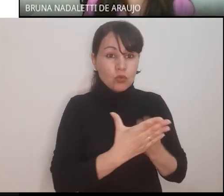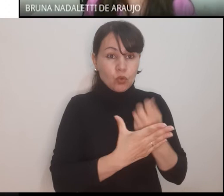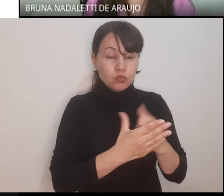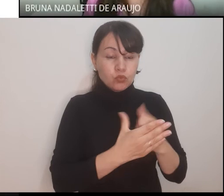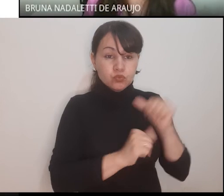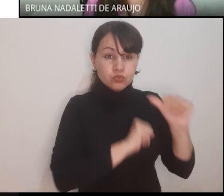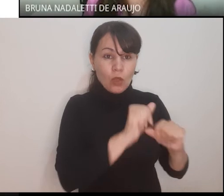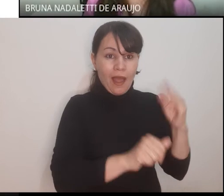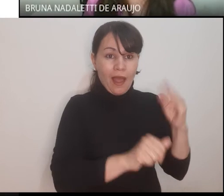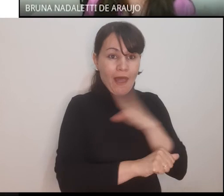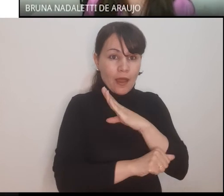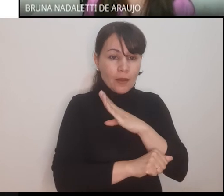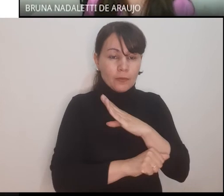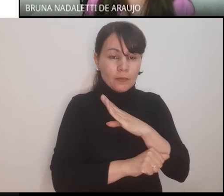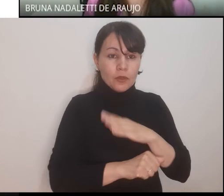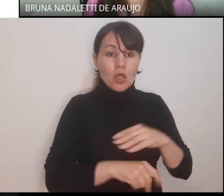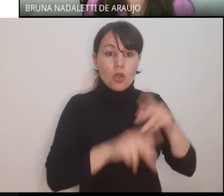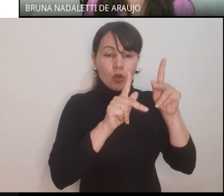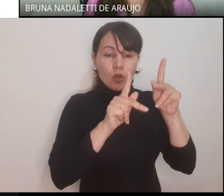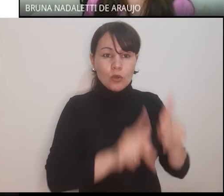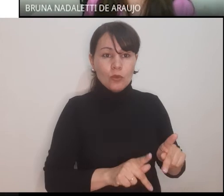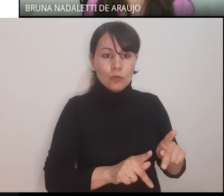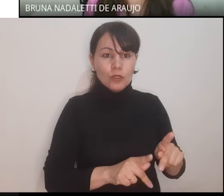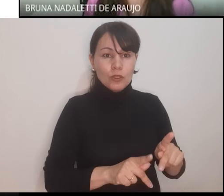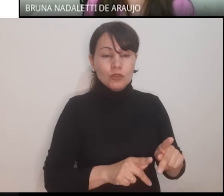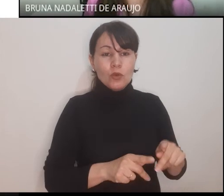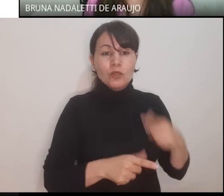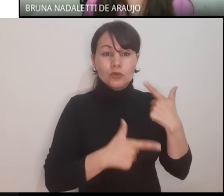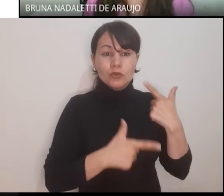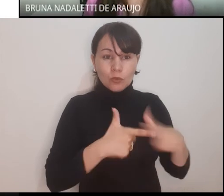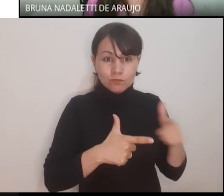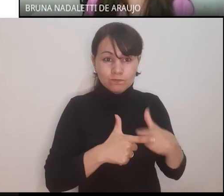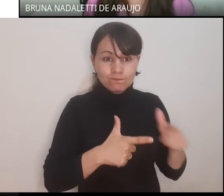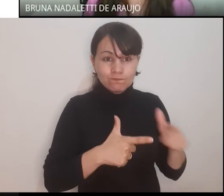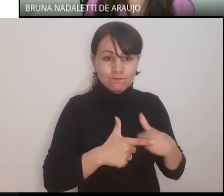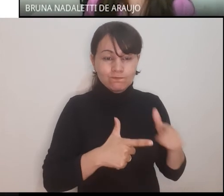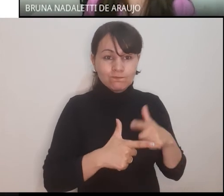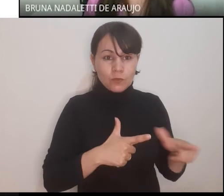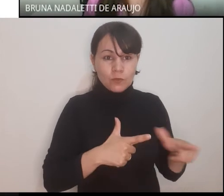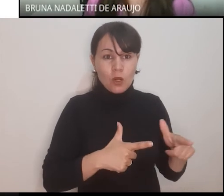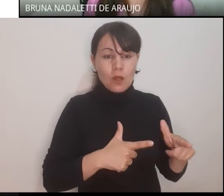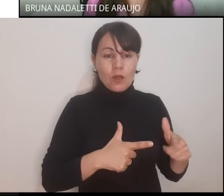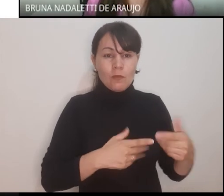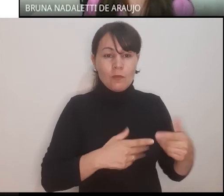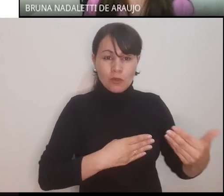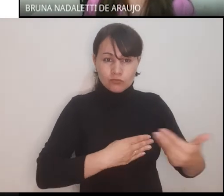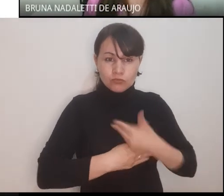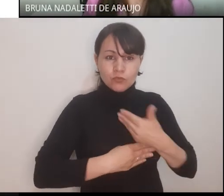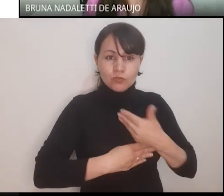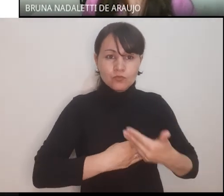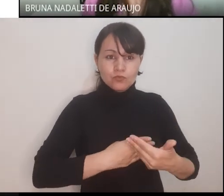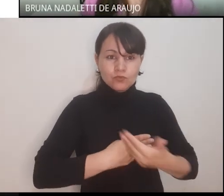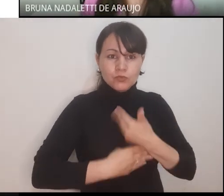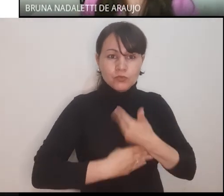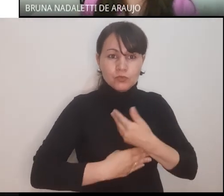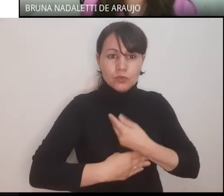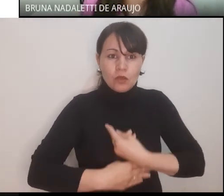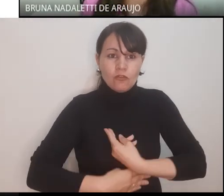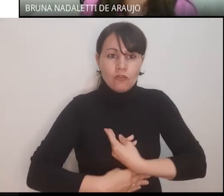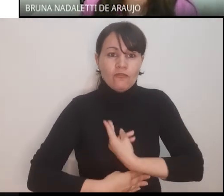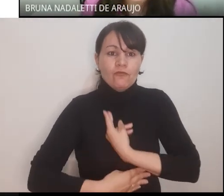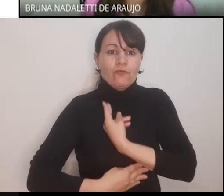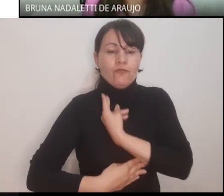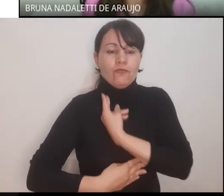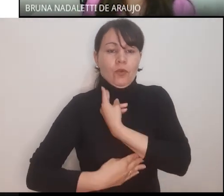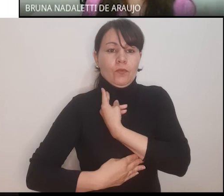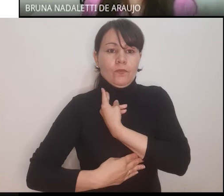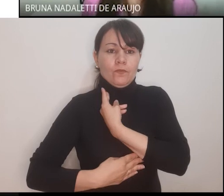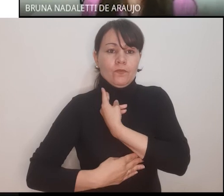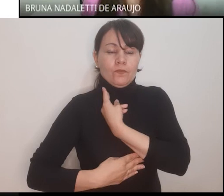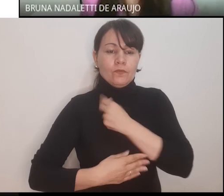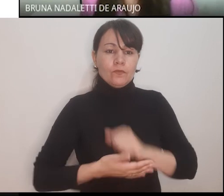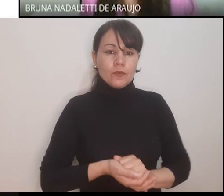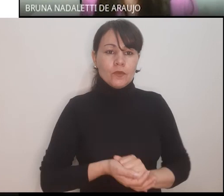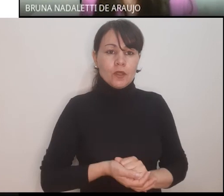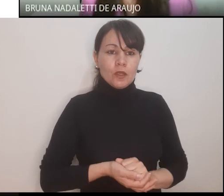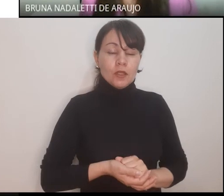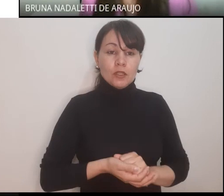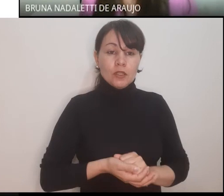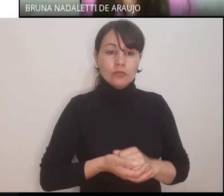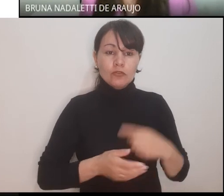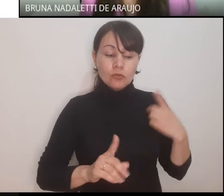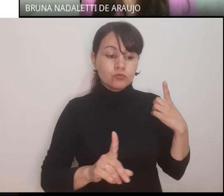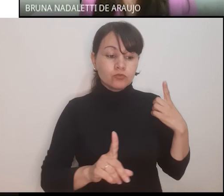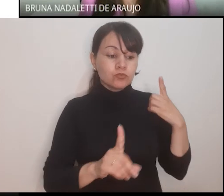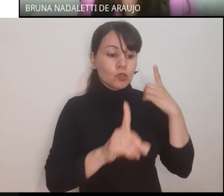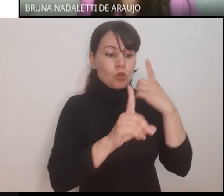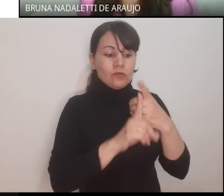ou ainda em pacientes dialíticos com problema em seu acesso definitivo. Então, o catéter de Schillen nós vamos